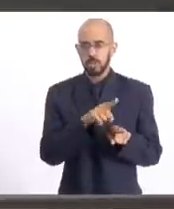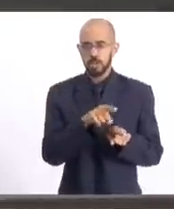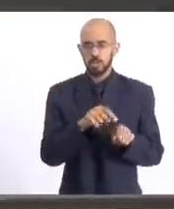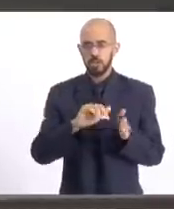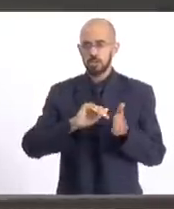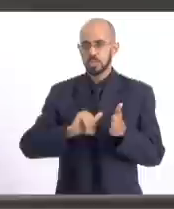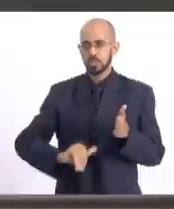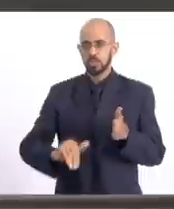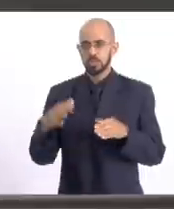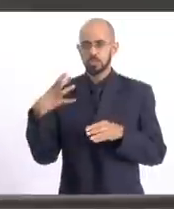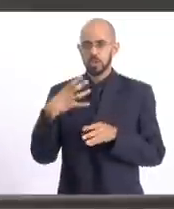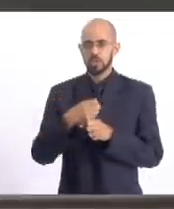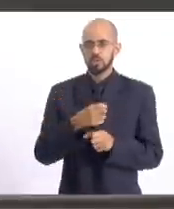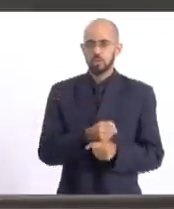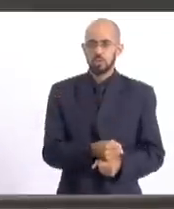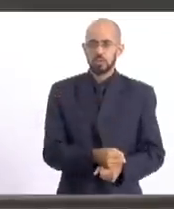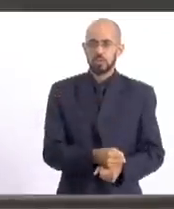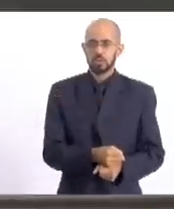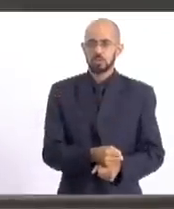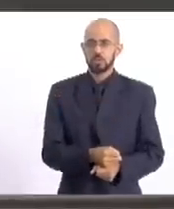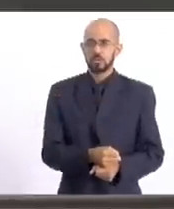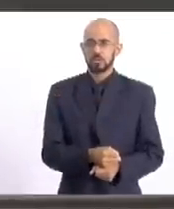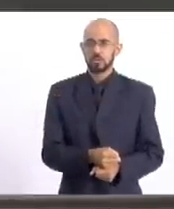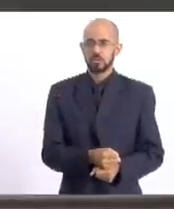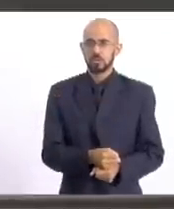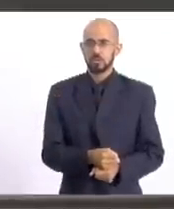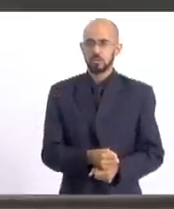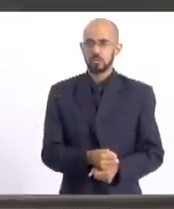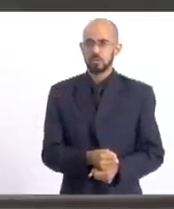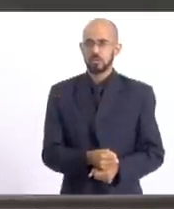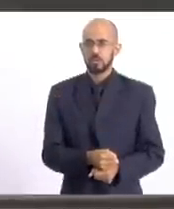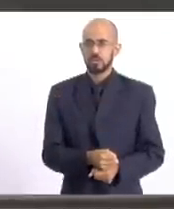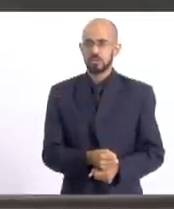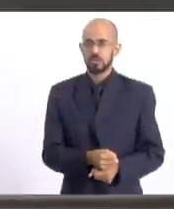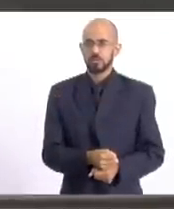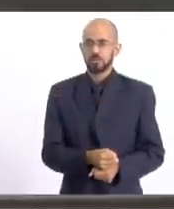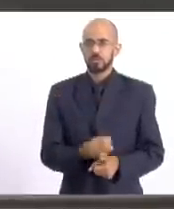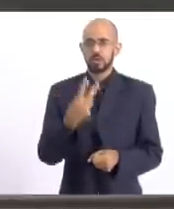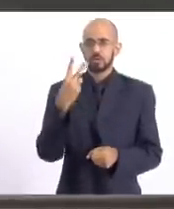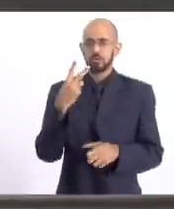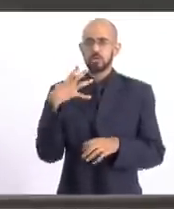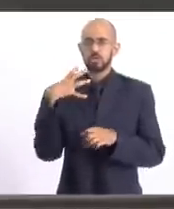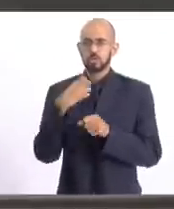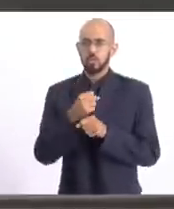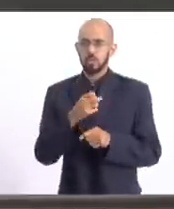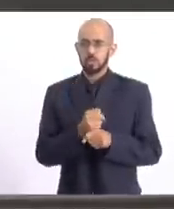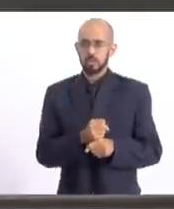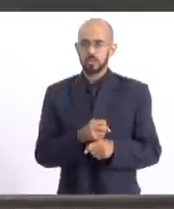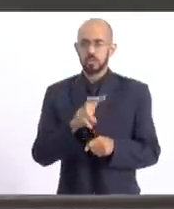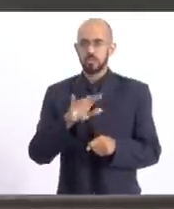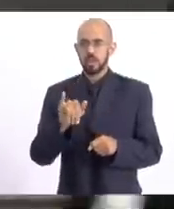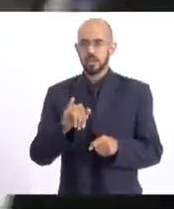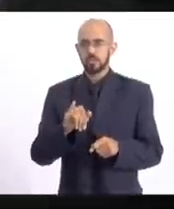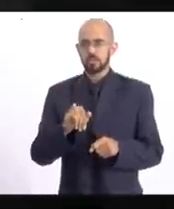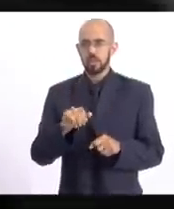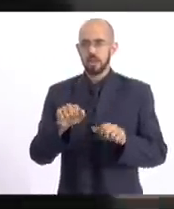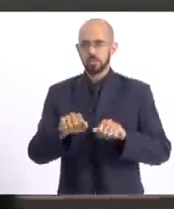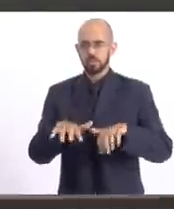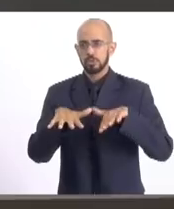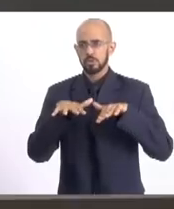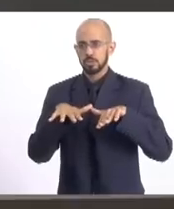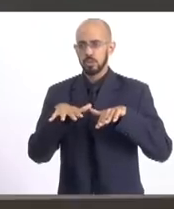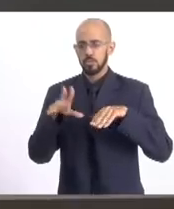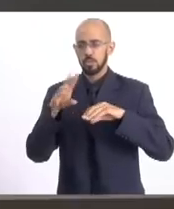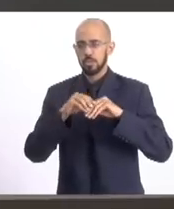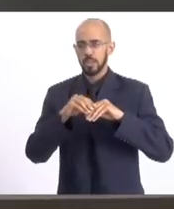contas. Volta amanhã. Então, as contas, as duas contas irão para uma sessão extra no dia de amanhã, tá